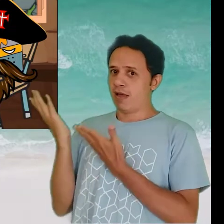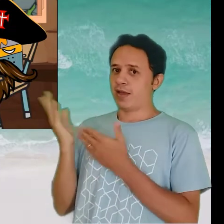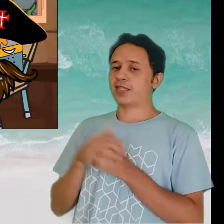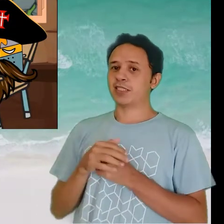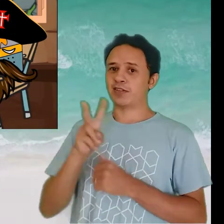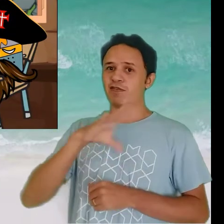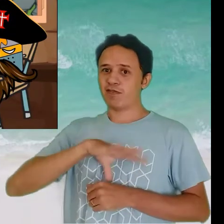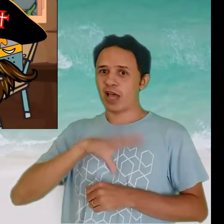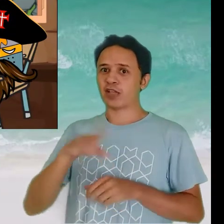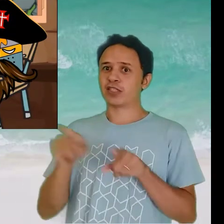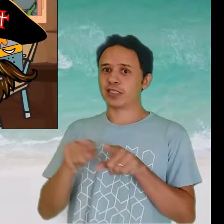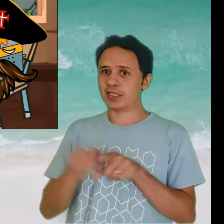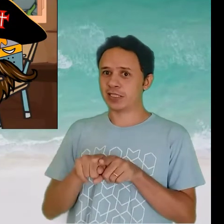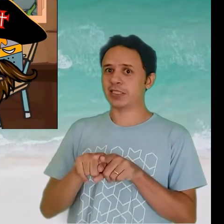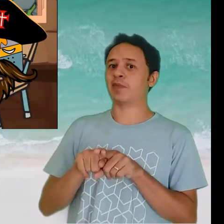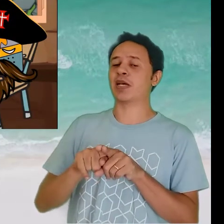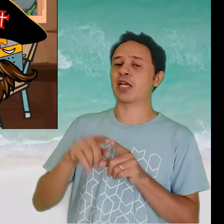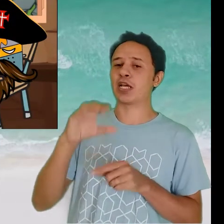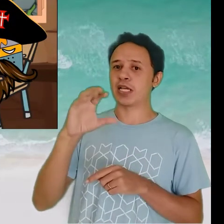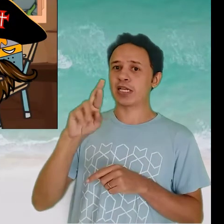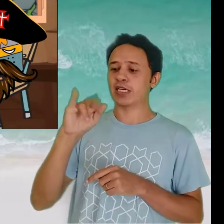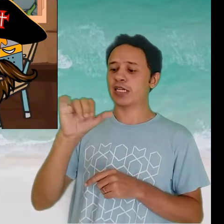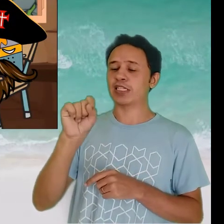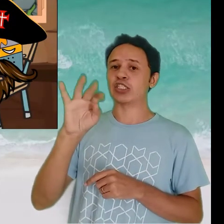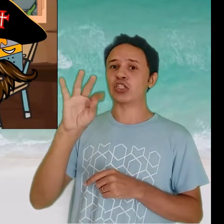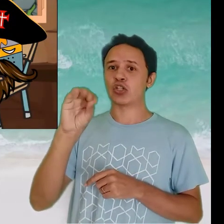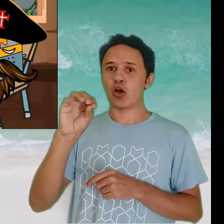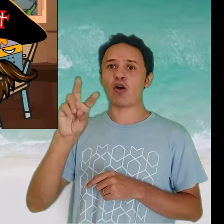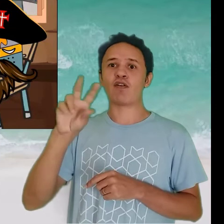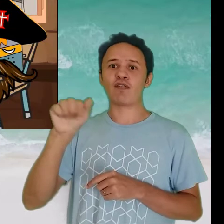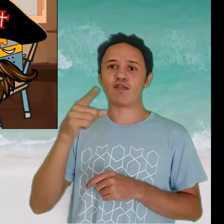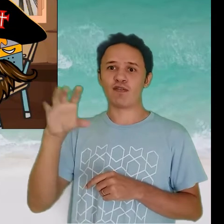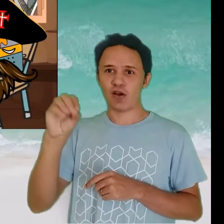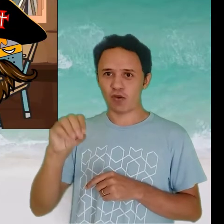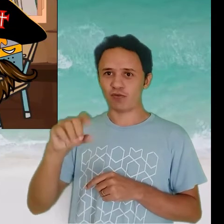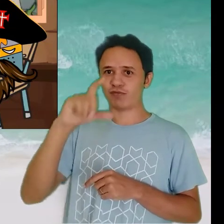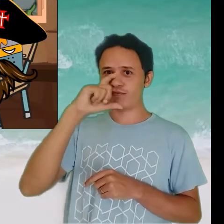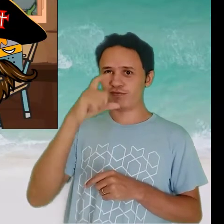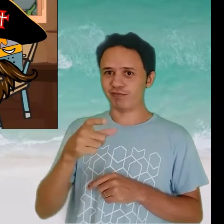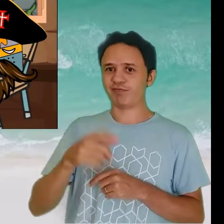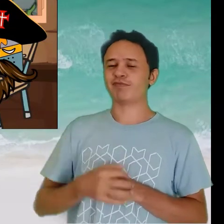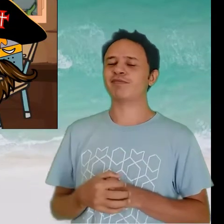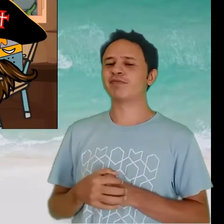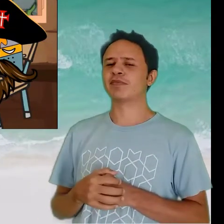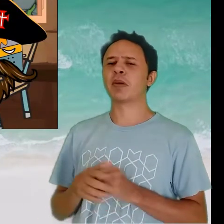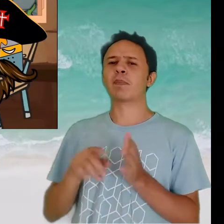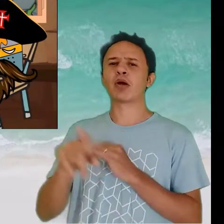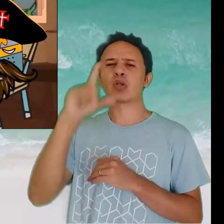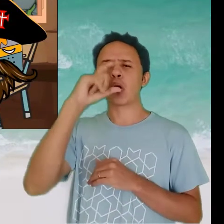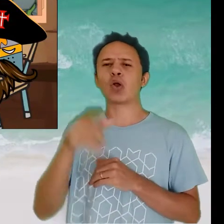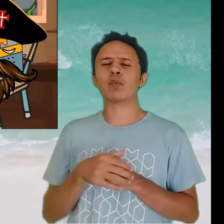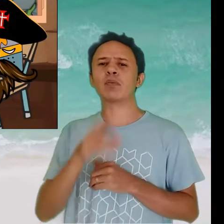Eles, Vasco da Gama e Cristóvão Colombo. Muito bem, vamos começar a prova oral.